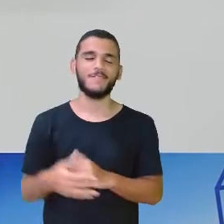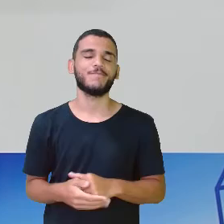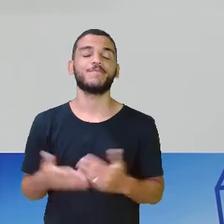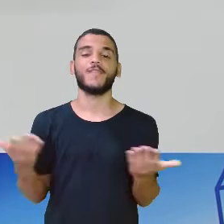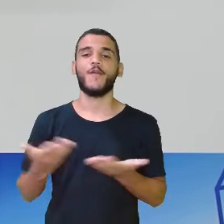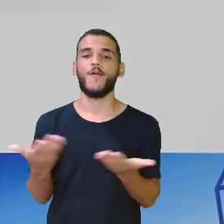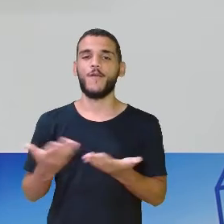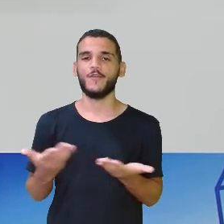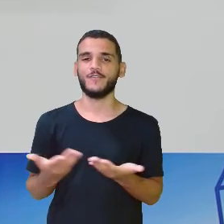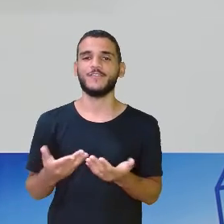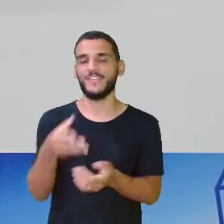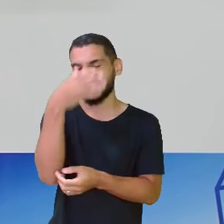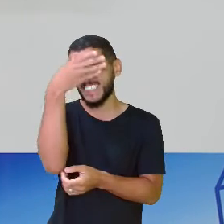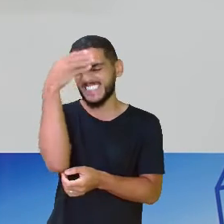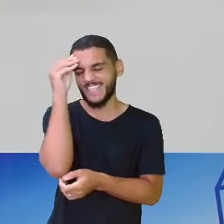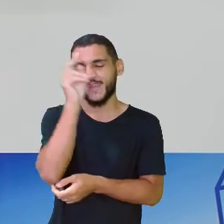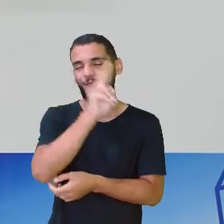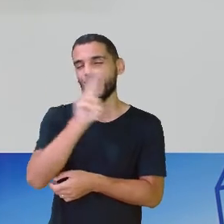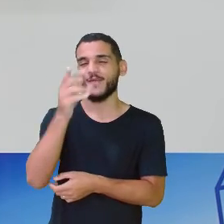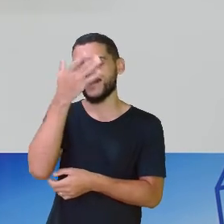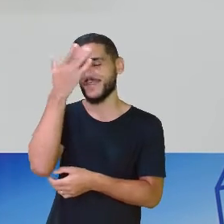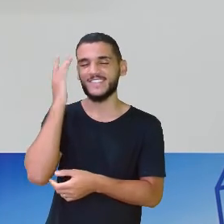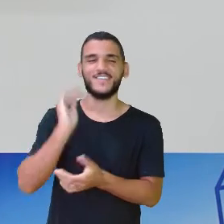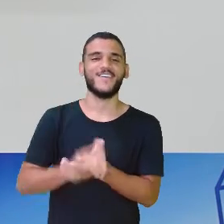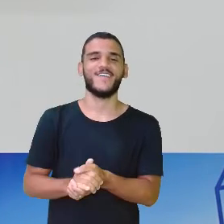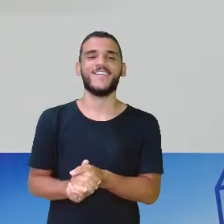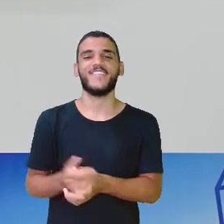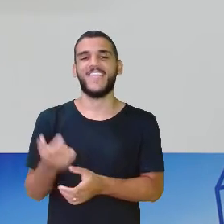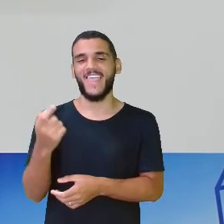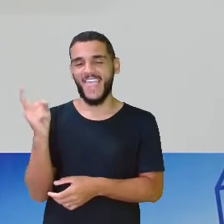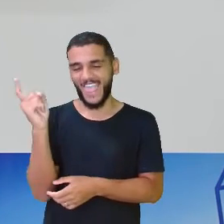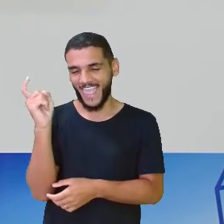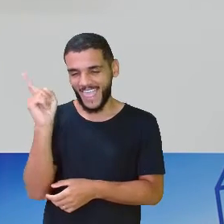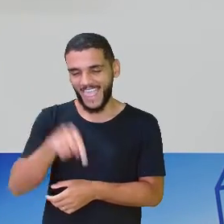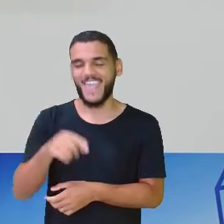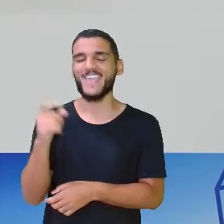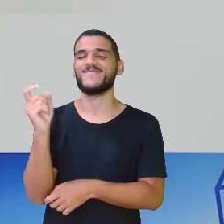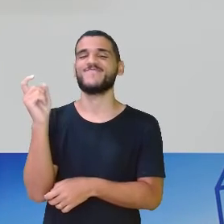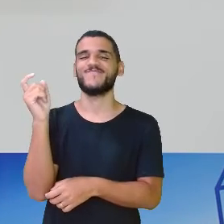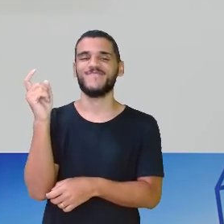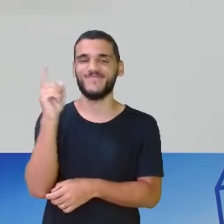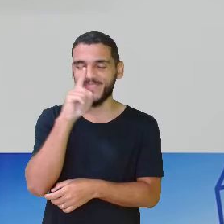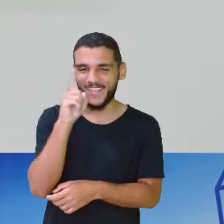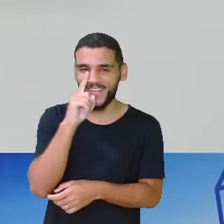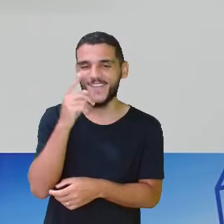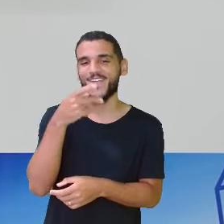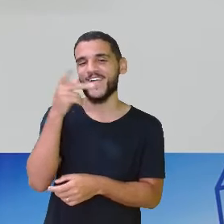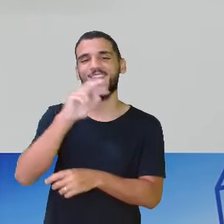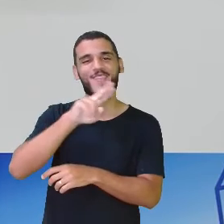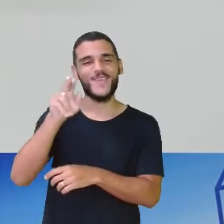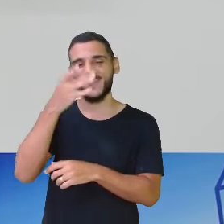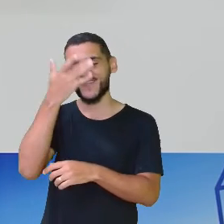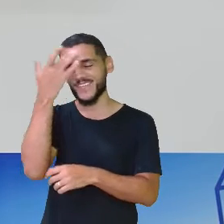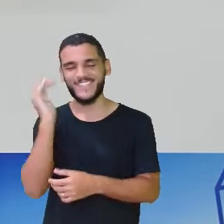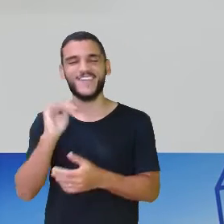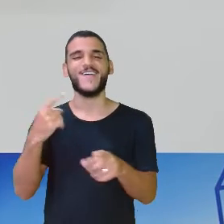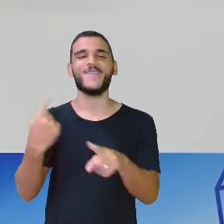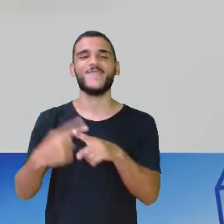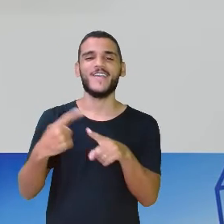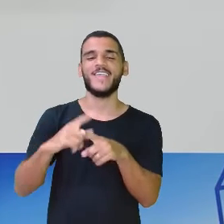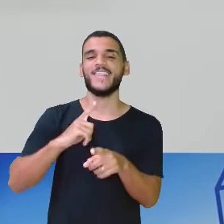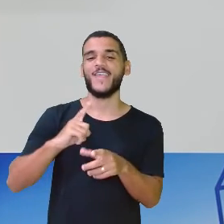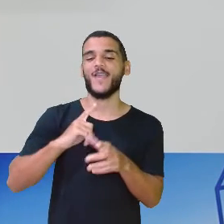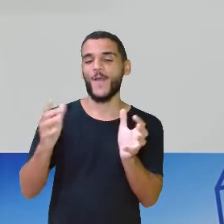e agora fugiu o nome das outras, Vitória. Então esse é o perigo da gente estar falando o nome de todo mundo, Brielle. Então a gente tem uma